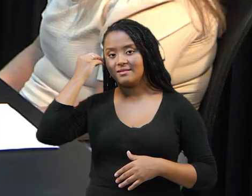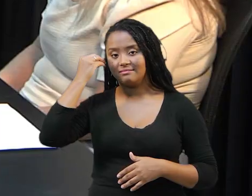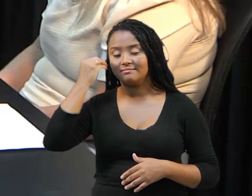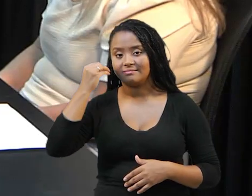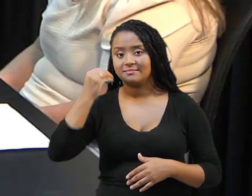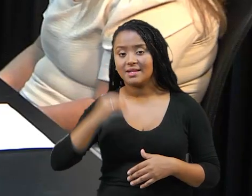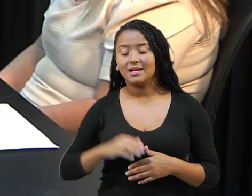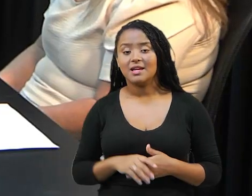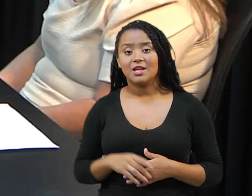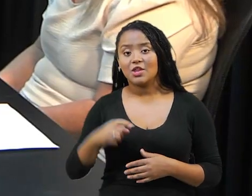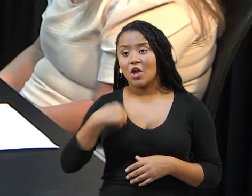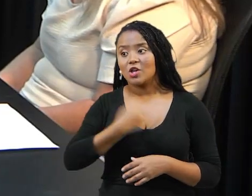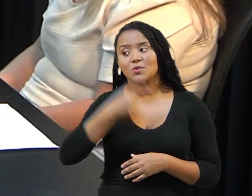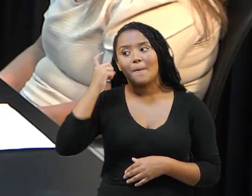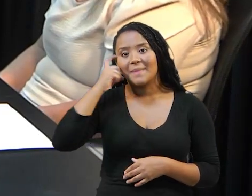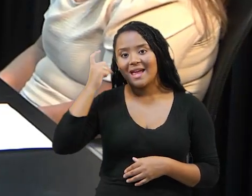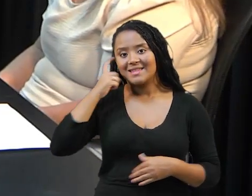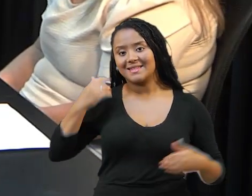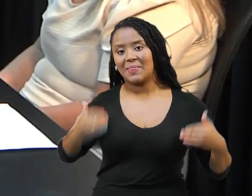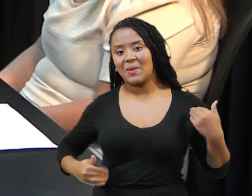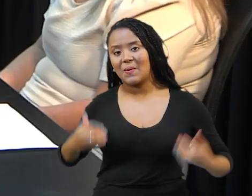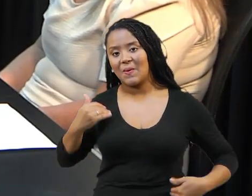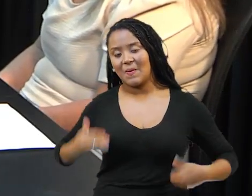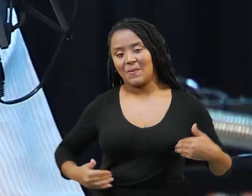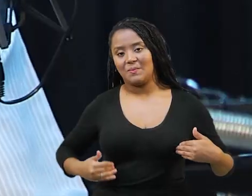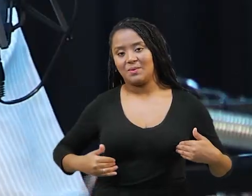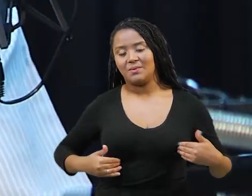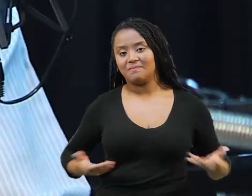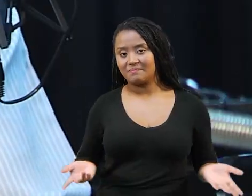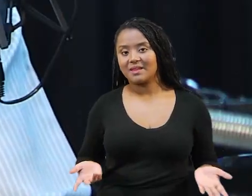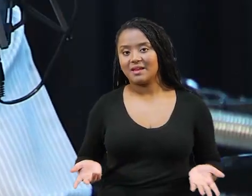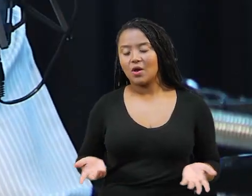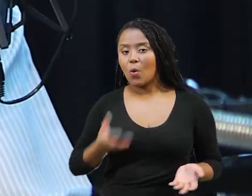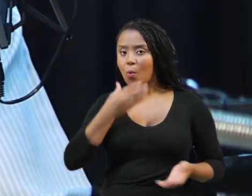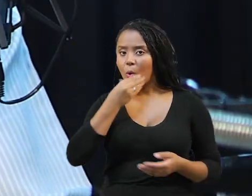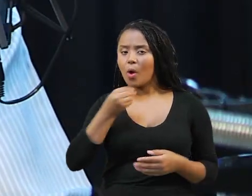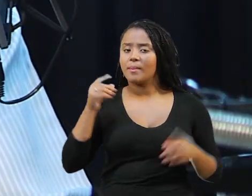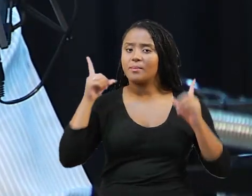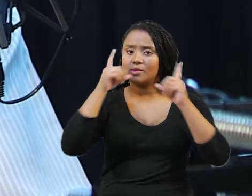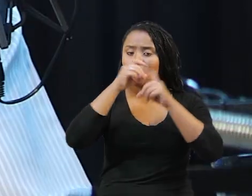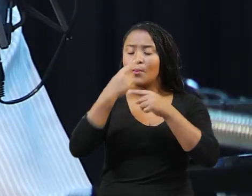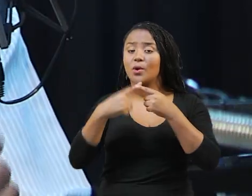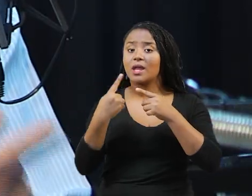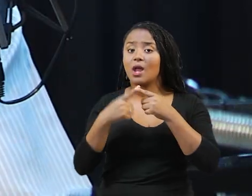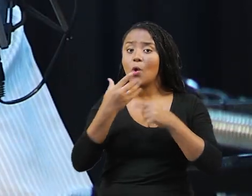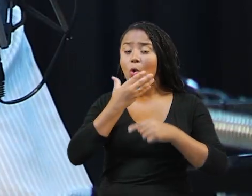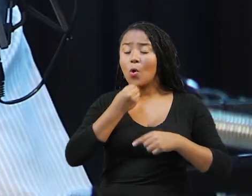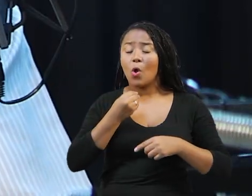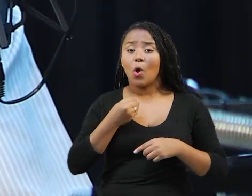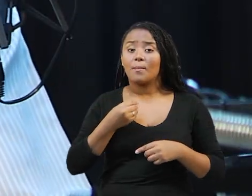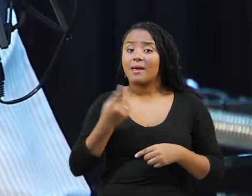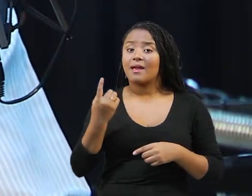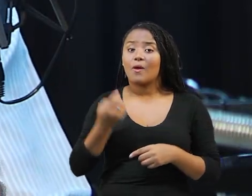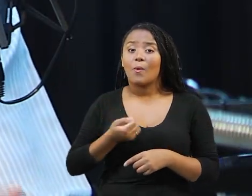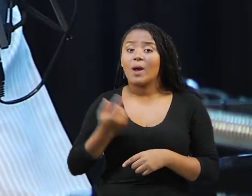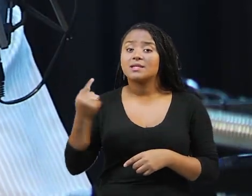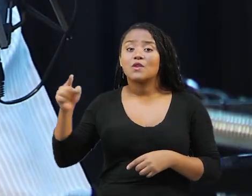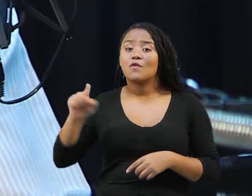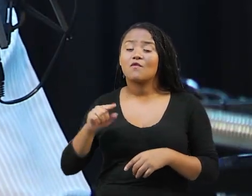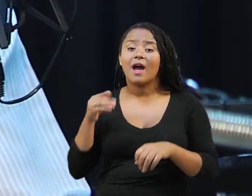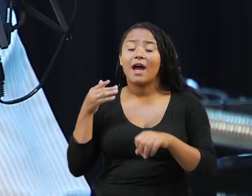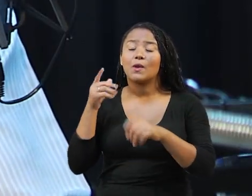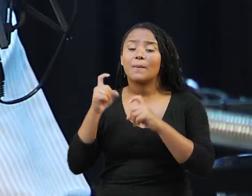máquina aqui, né? A gente não pensa mesmo. Inclusive o homem é um problema, porque o homem vai menos ao médico, faz